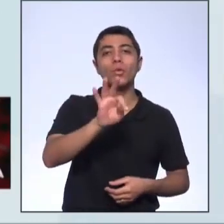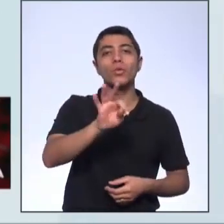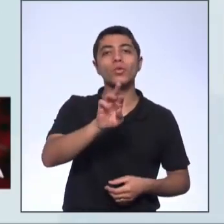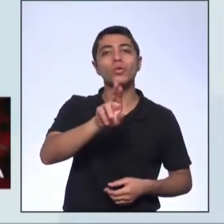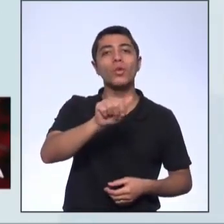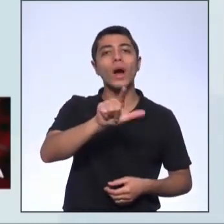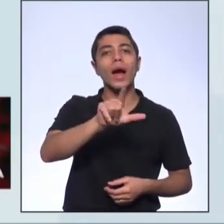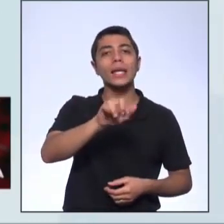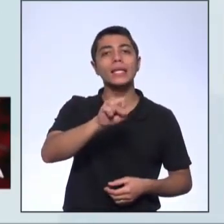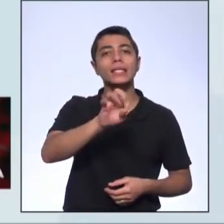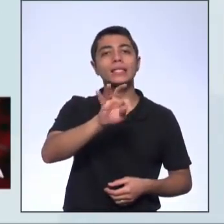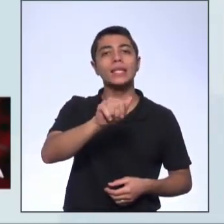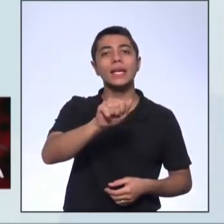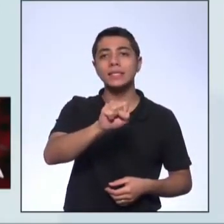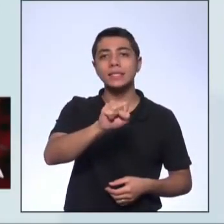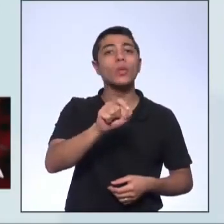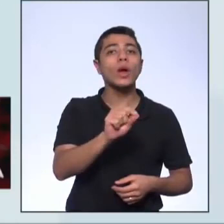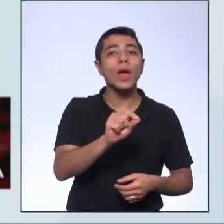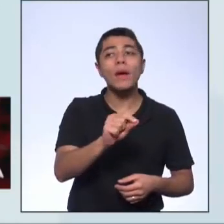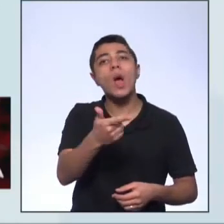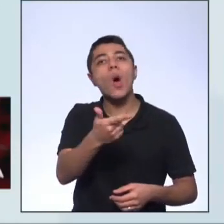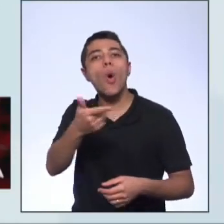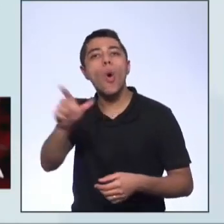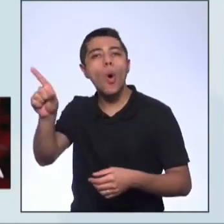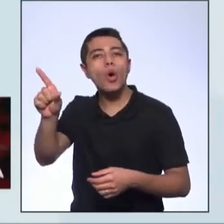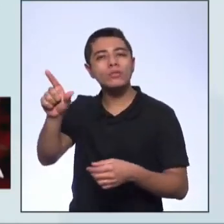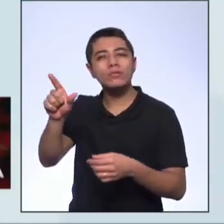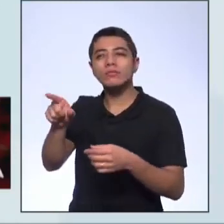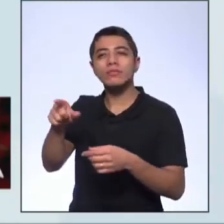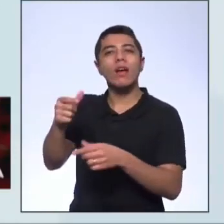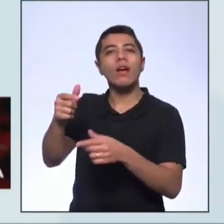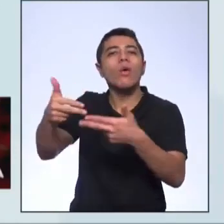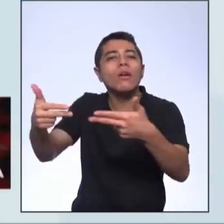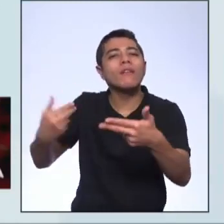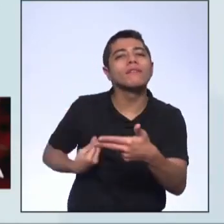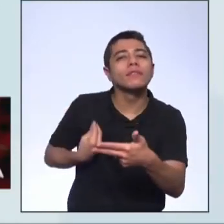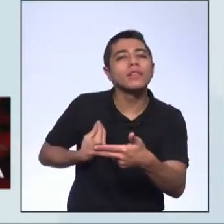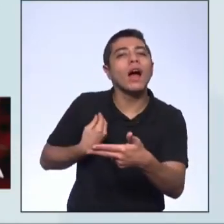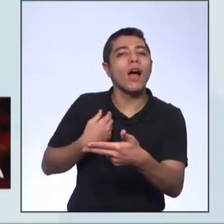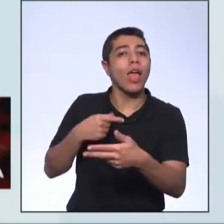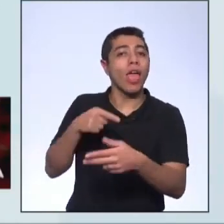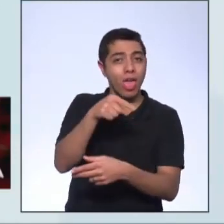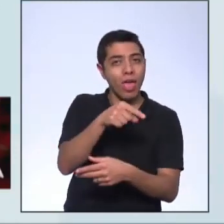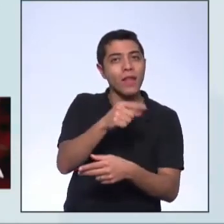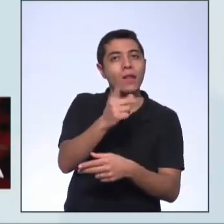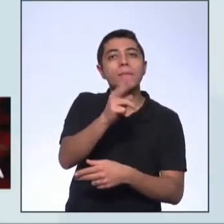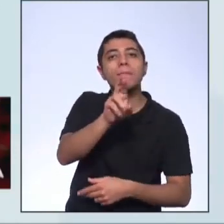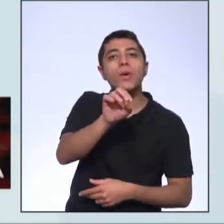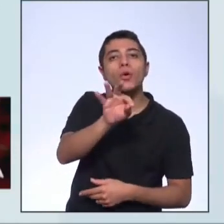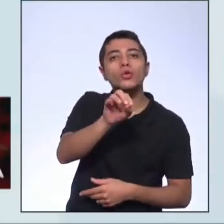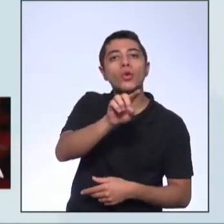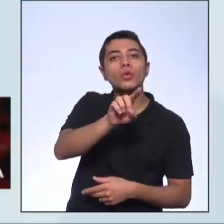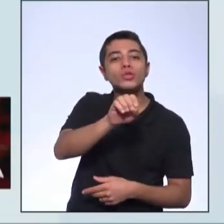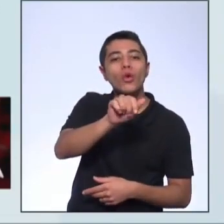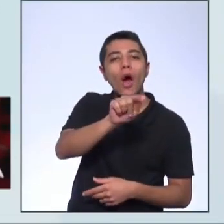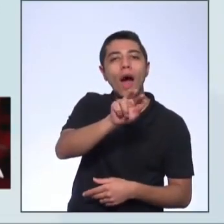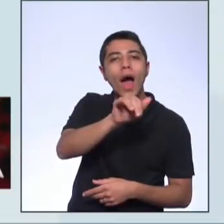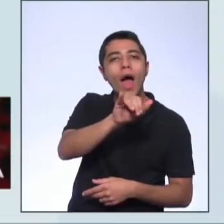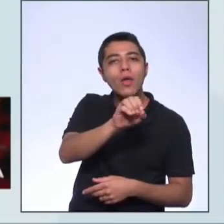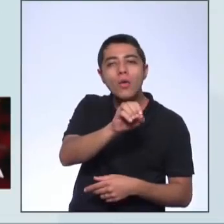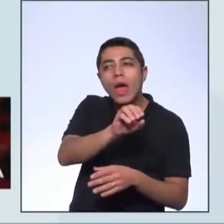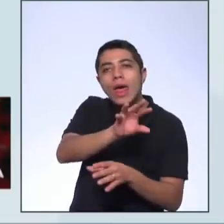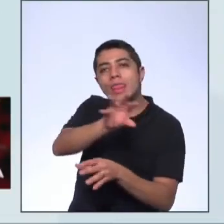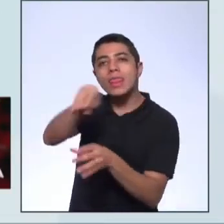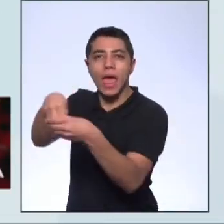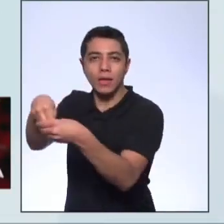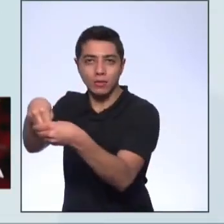indivíduos com outros indivíduos, com outros seres vivos, né, auxiliando aí no processo de absorção de nutrientes e tudo mais. Forma de reprodução